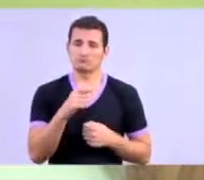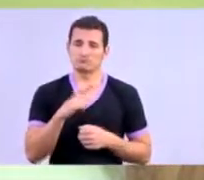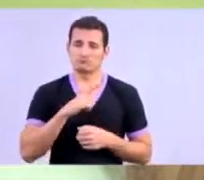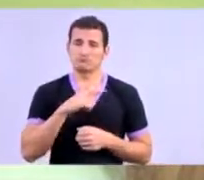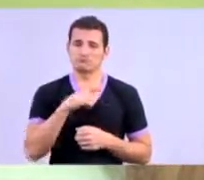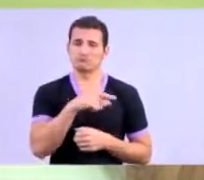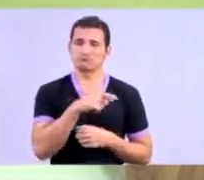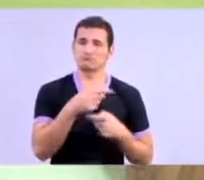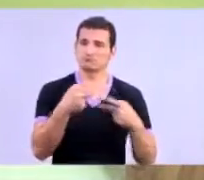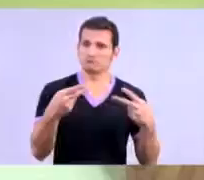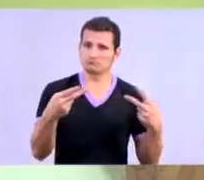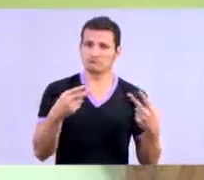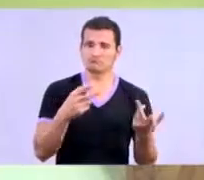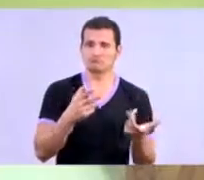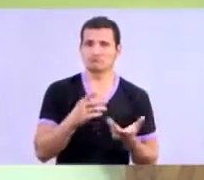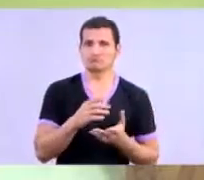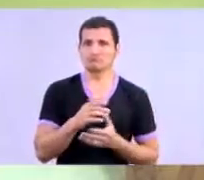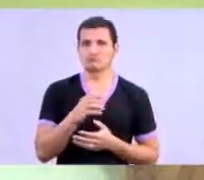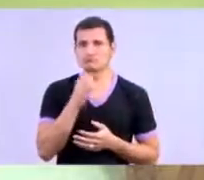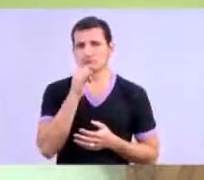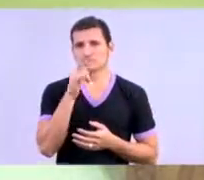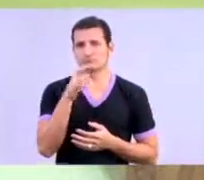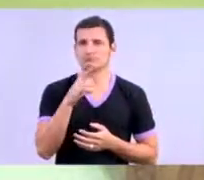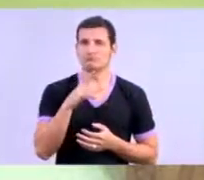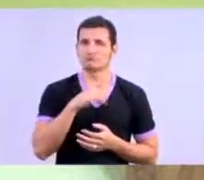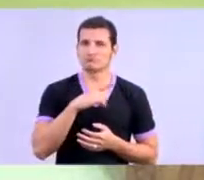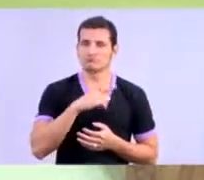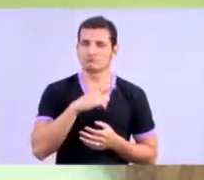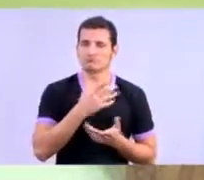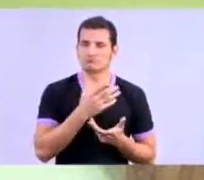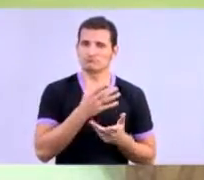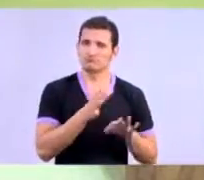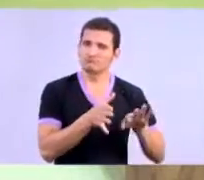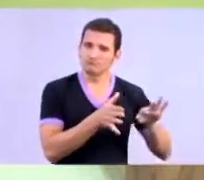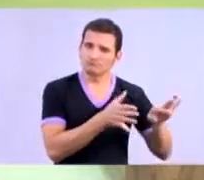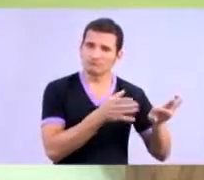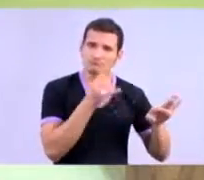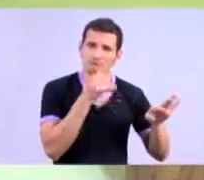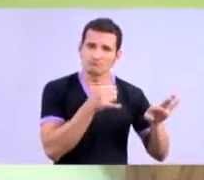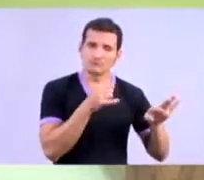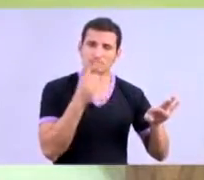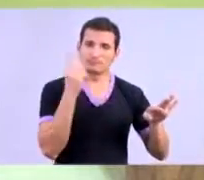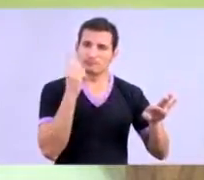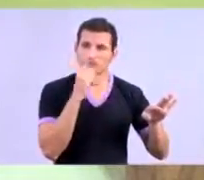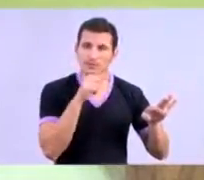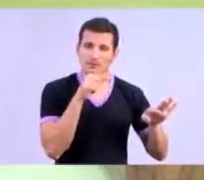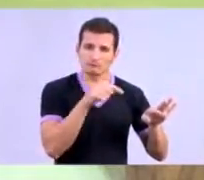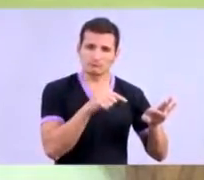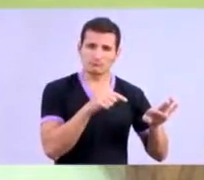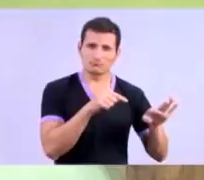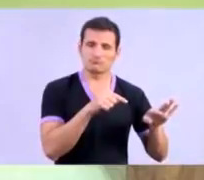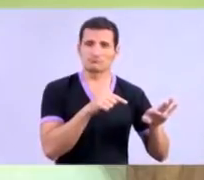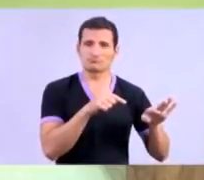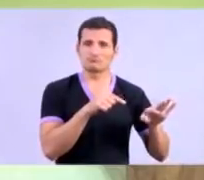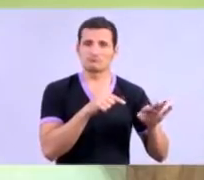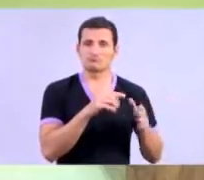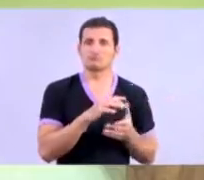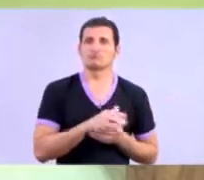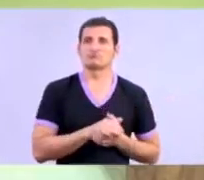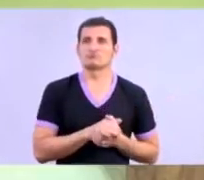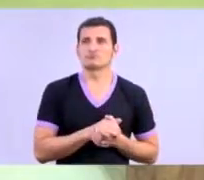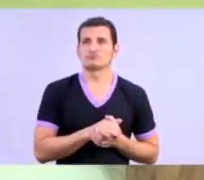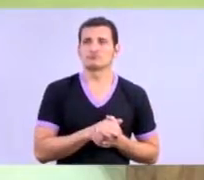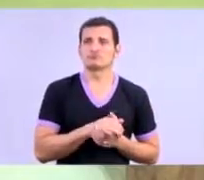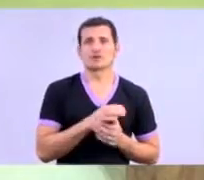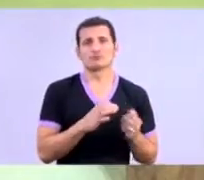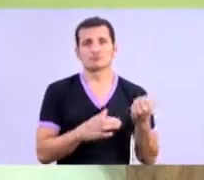né? A redundância, ou seja, você tem uma reserva de tudo, porque se você tiver uma falha de algum equipamento que pode ocorrer, né? Você